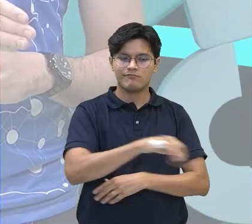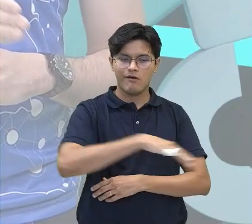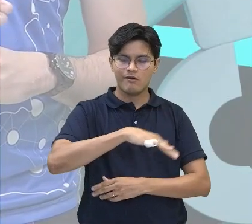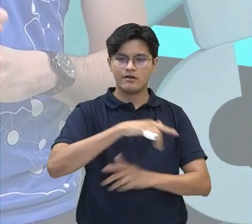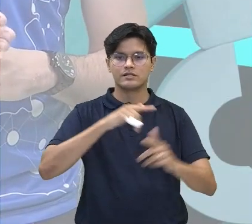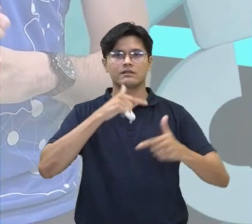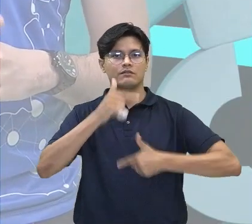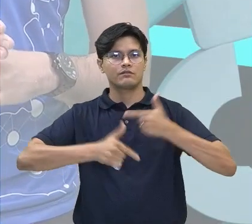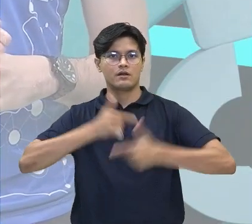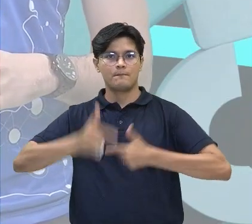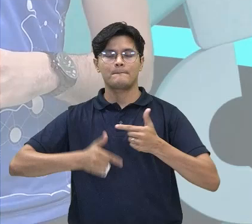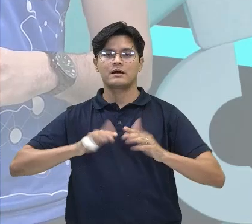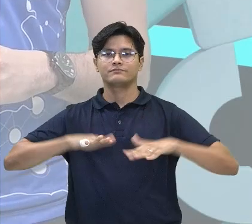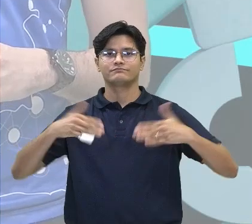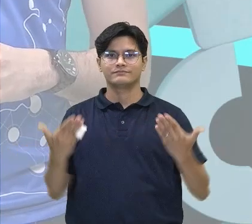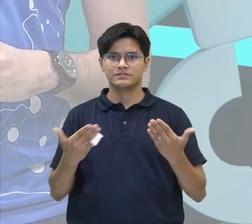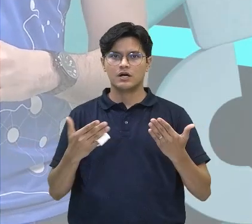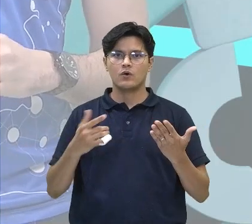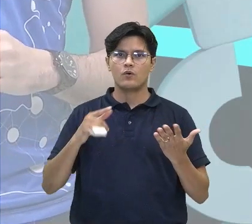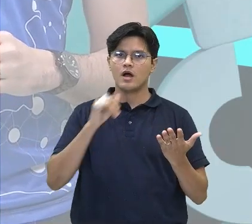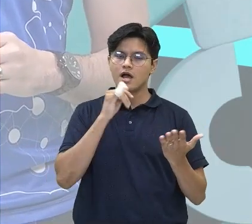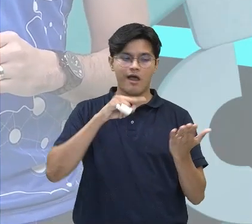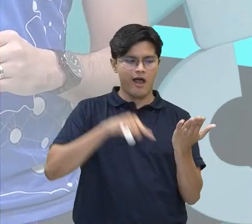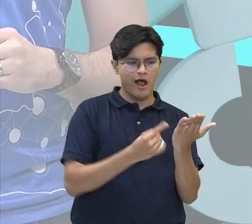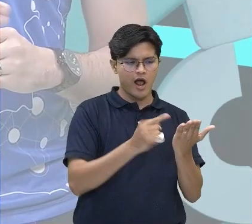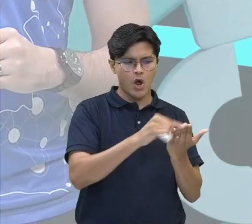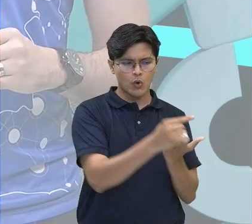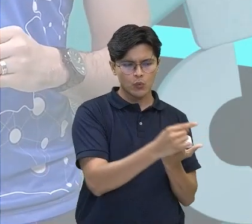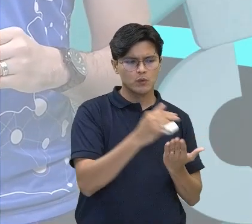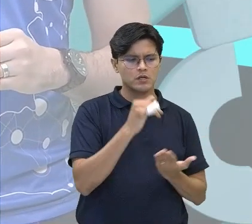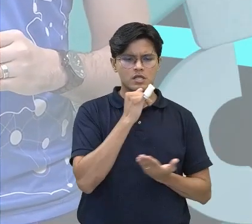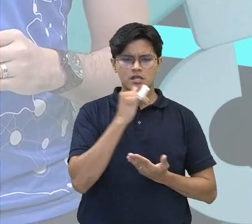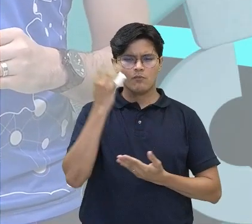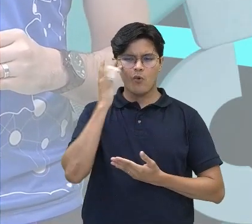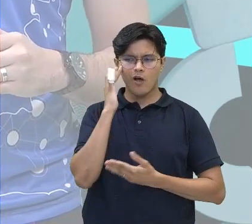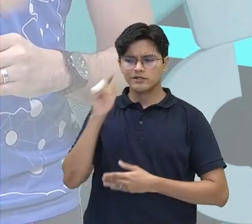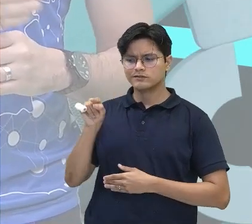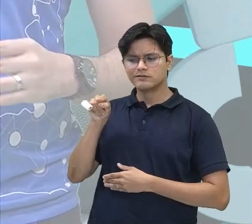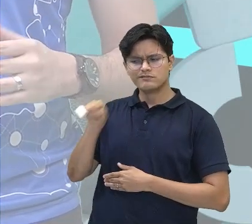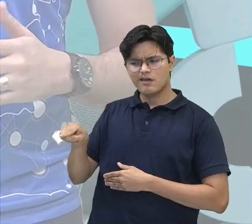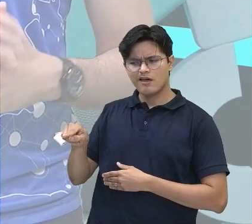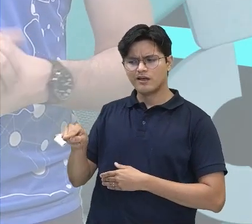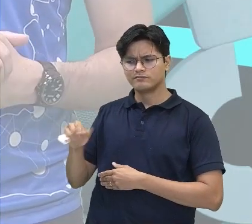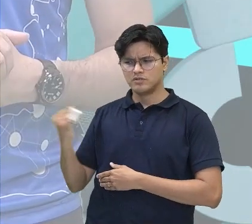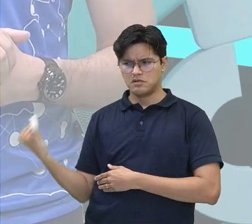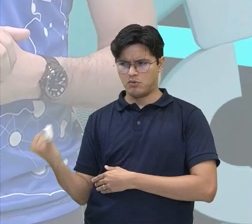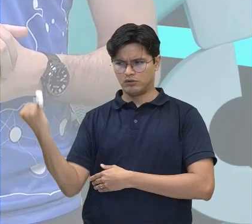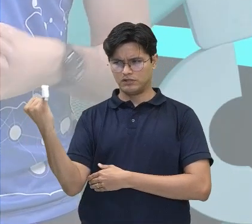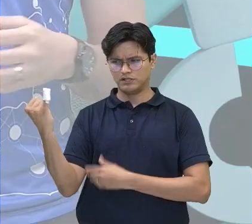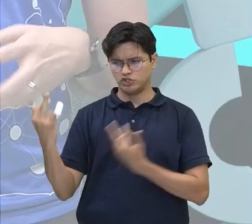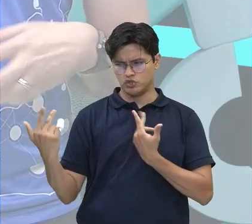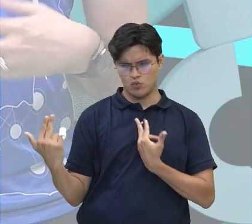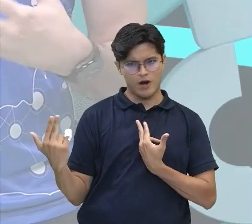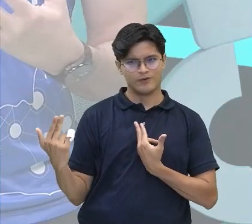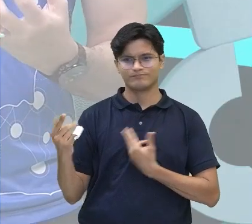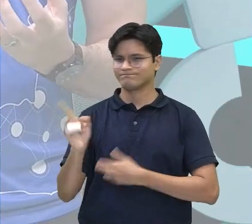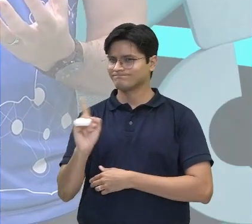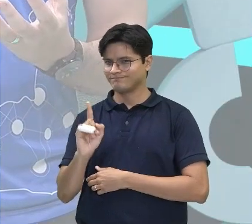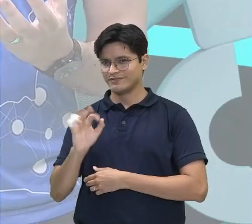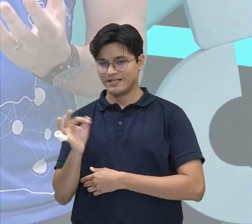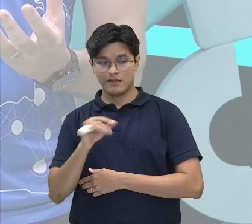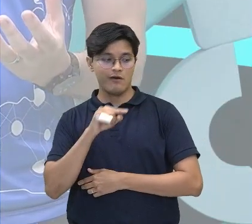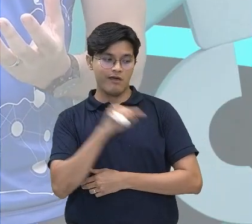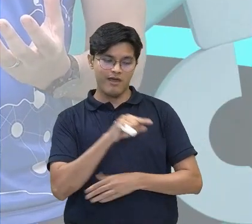a relevância da linha e tenta rebaixá-la. Então, a agulha se sente superior porque ela é líder. Pense no ambiente de trabalho. Líderes